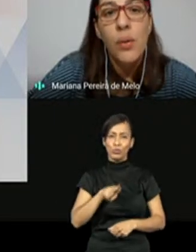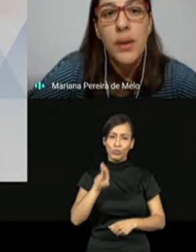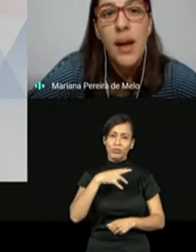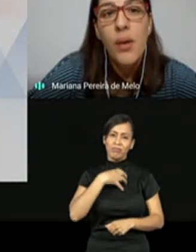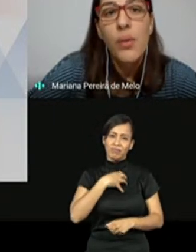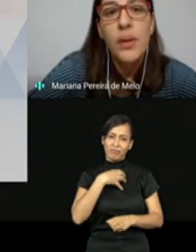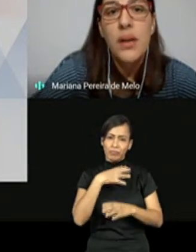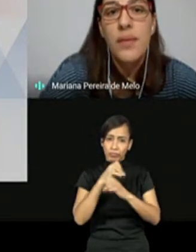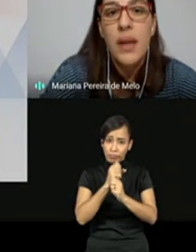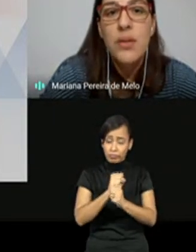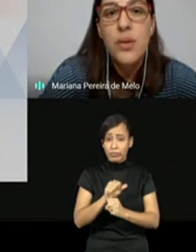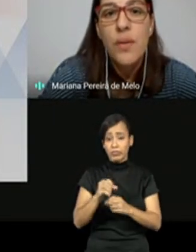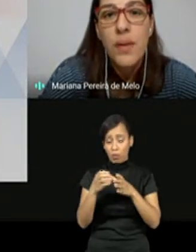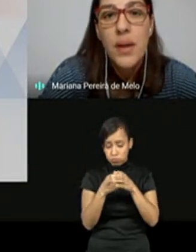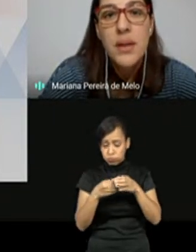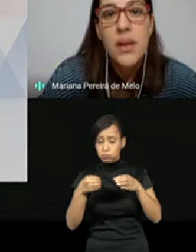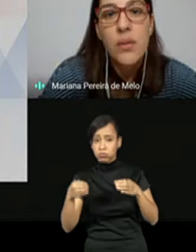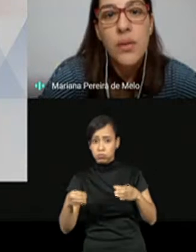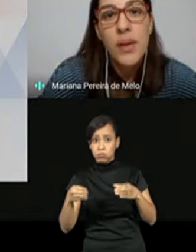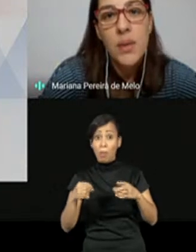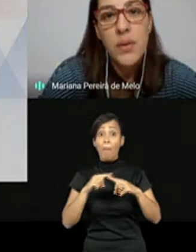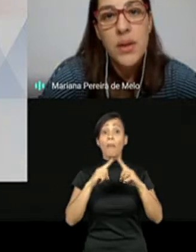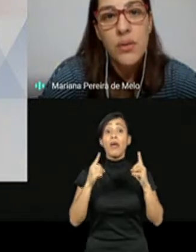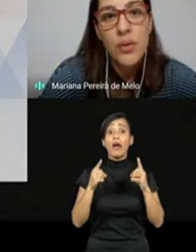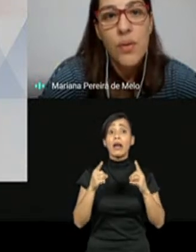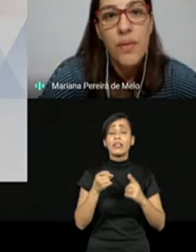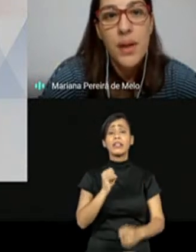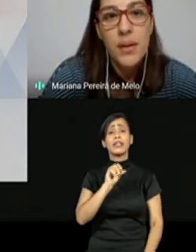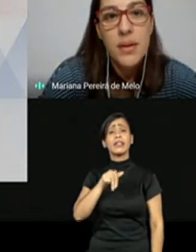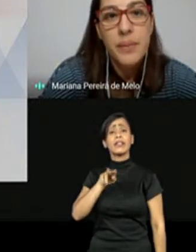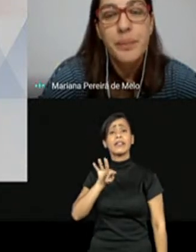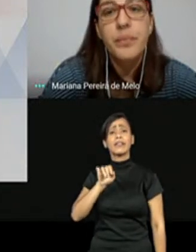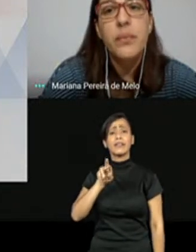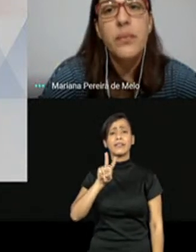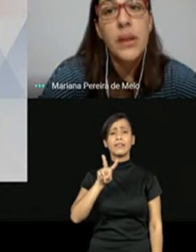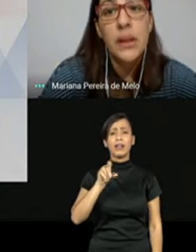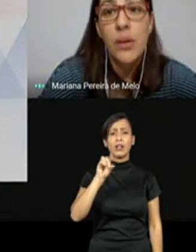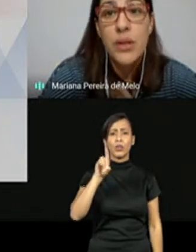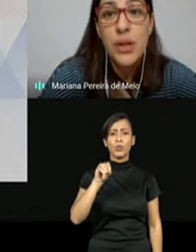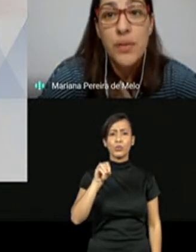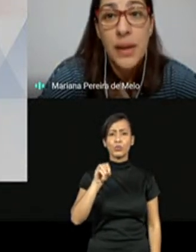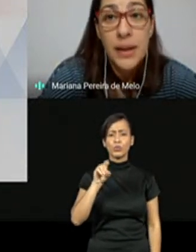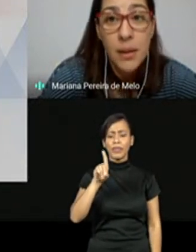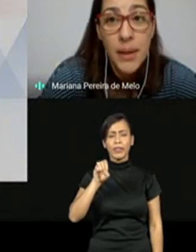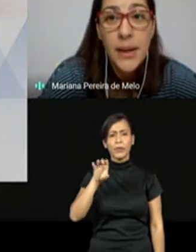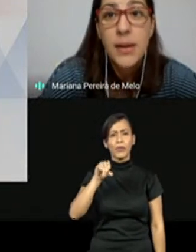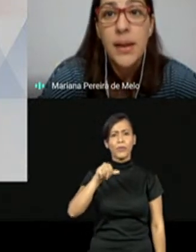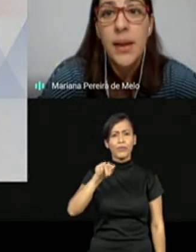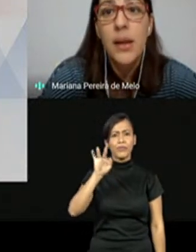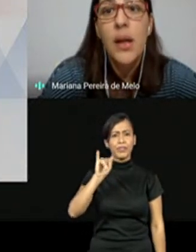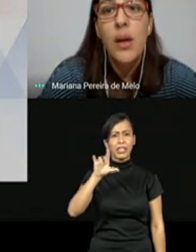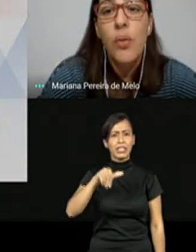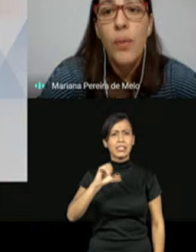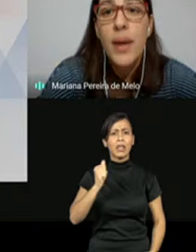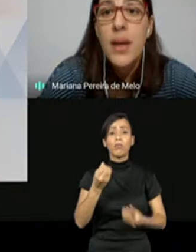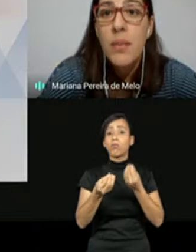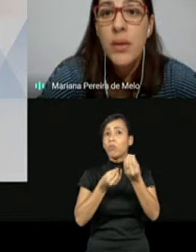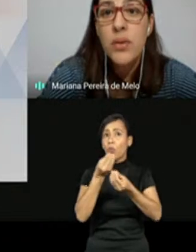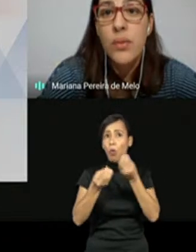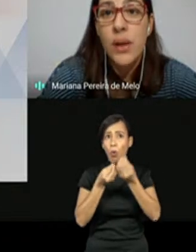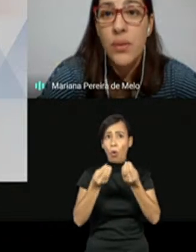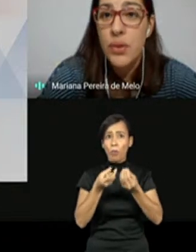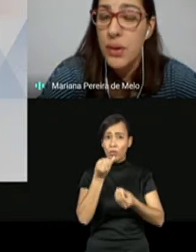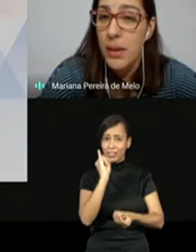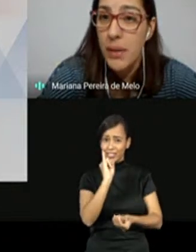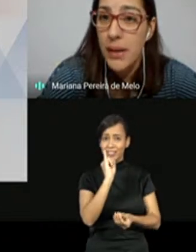então encontrar um intervalo de confiança com 90% de confiança. Então a gente vai na tabela T com N